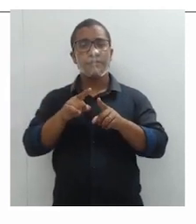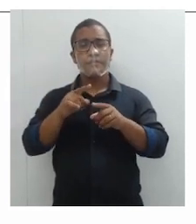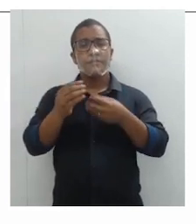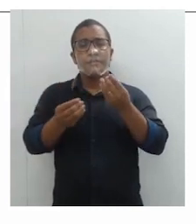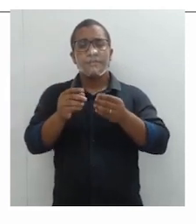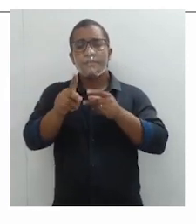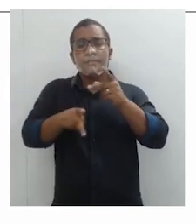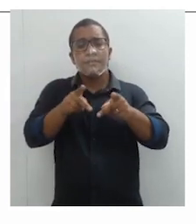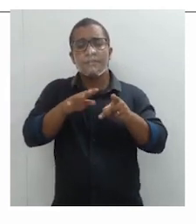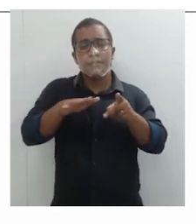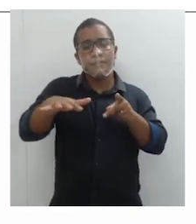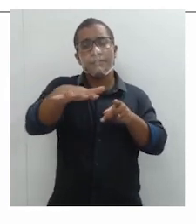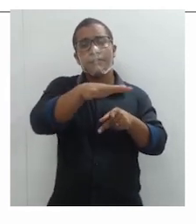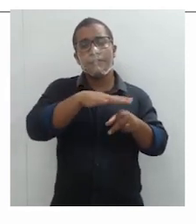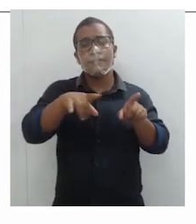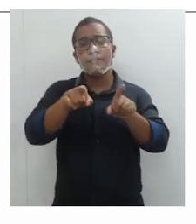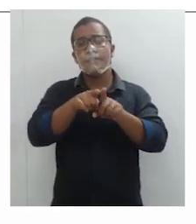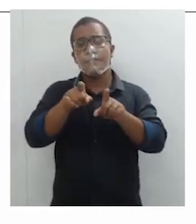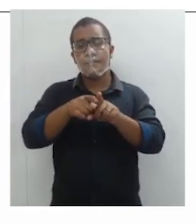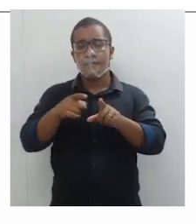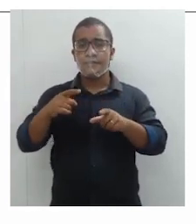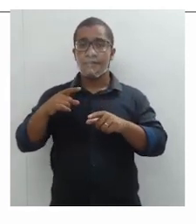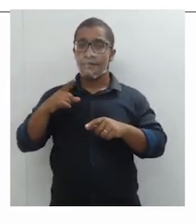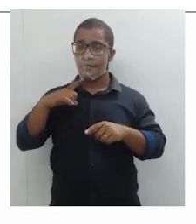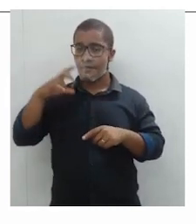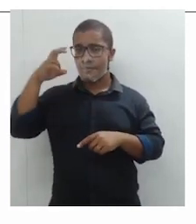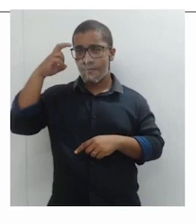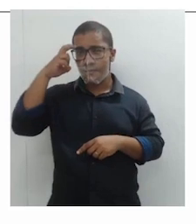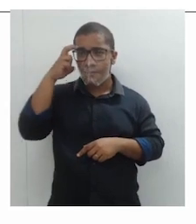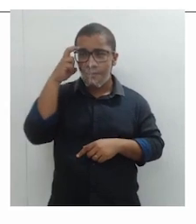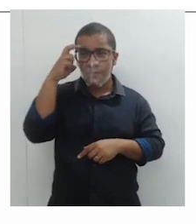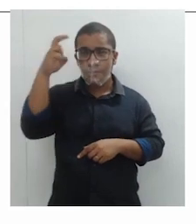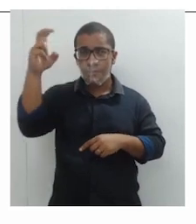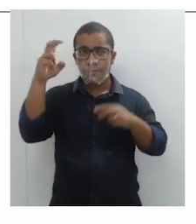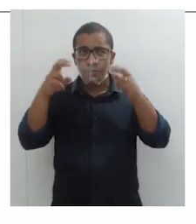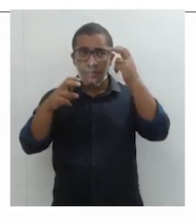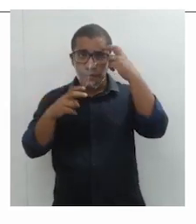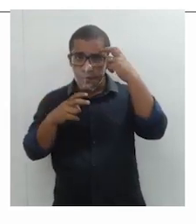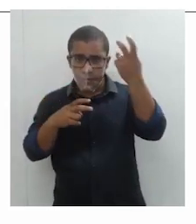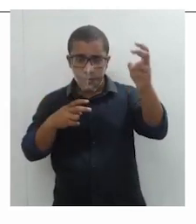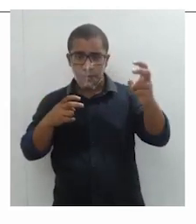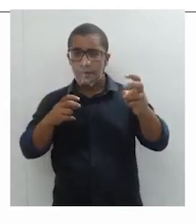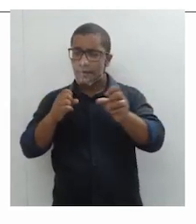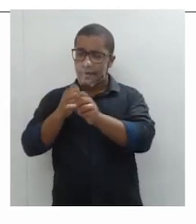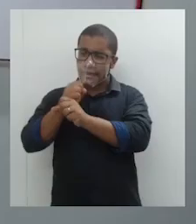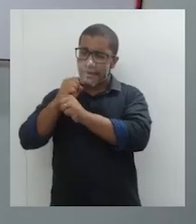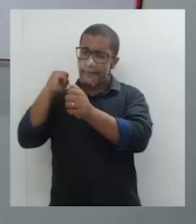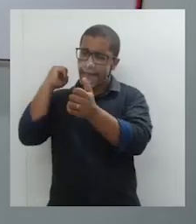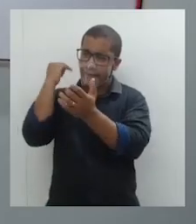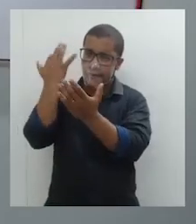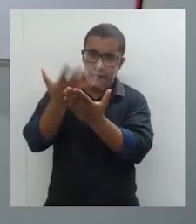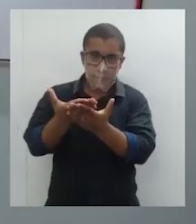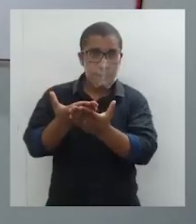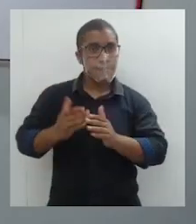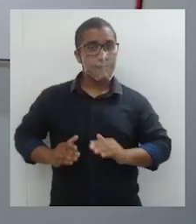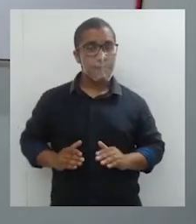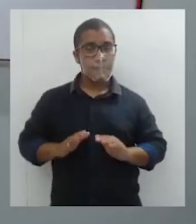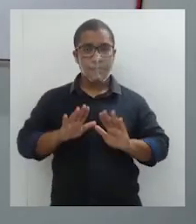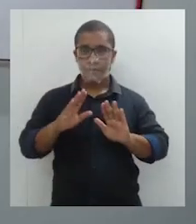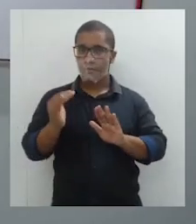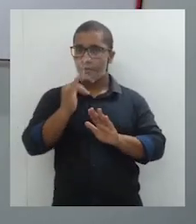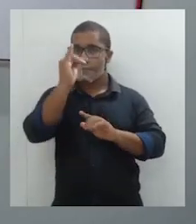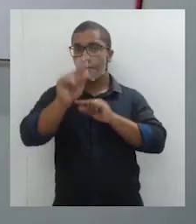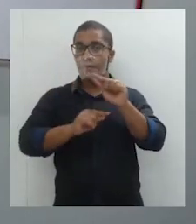desses povos e sua milenar sabedoria e cultura tá dando para mim é importante salientar